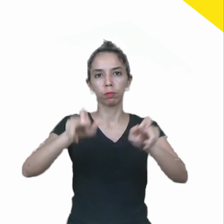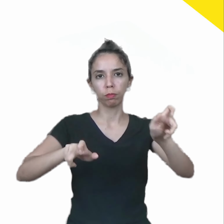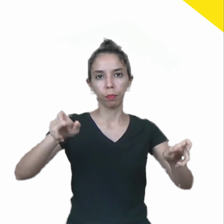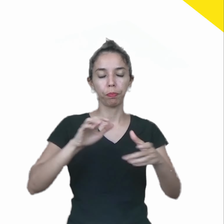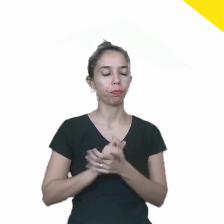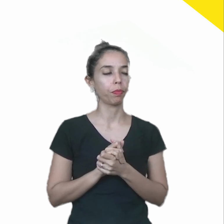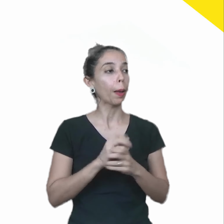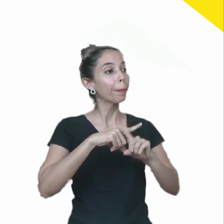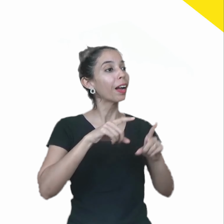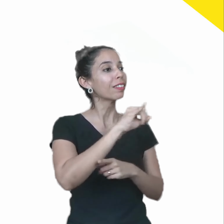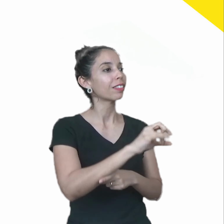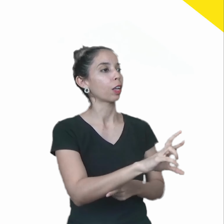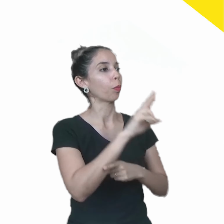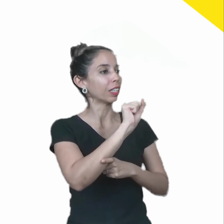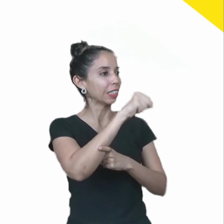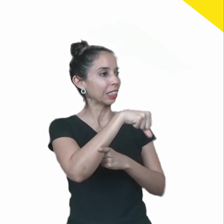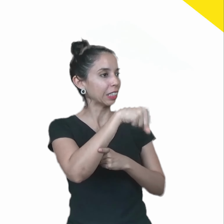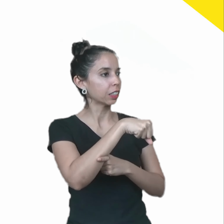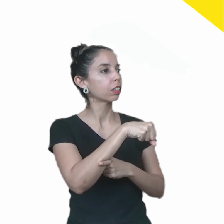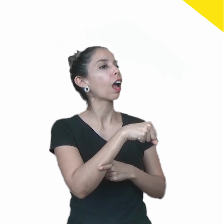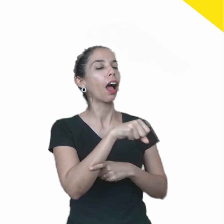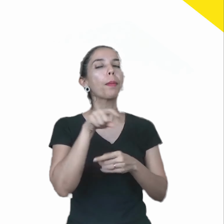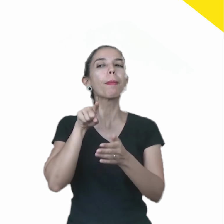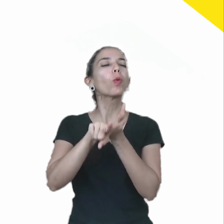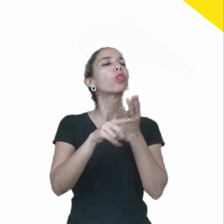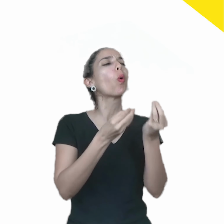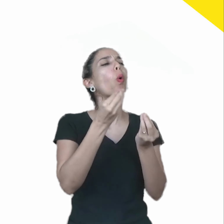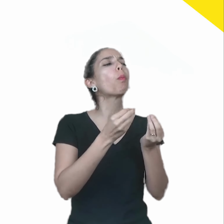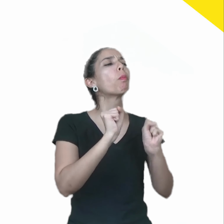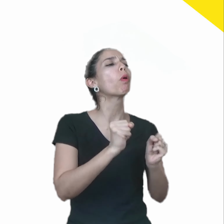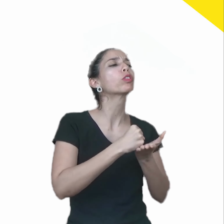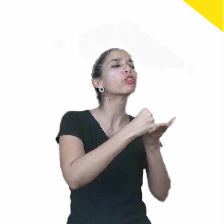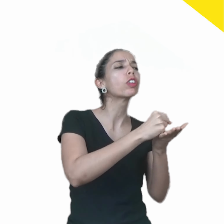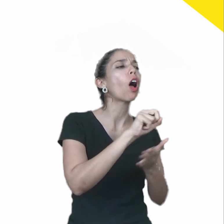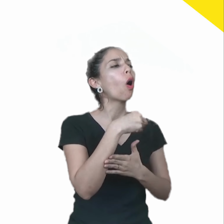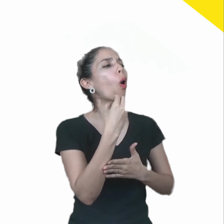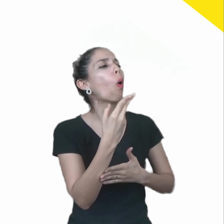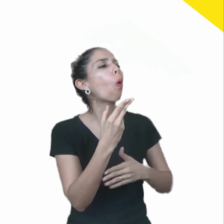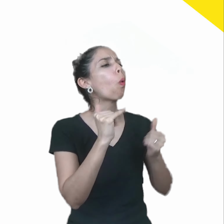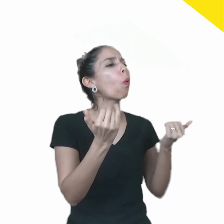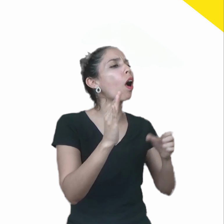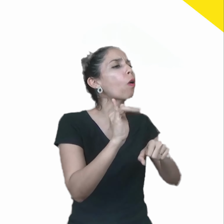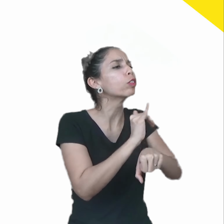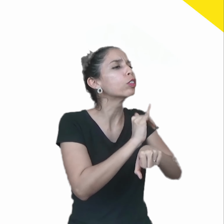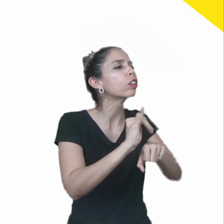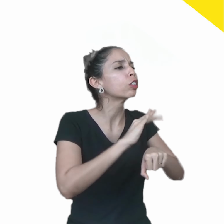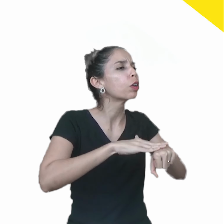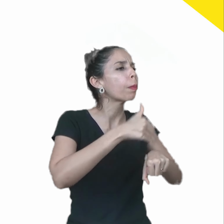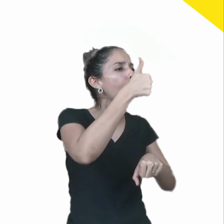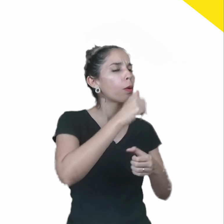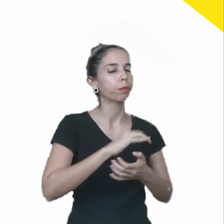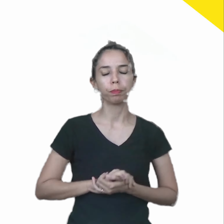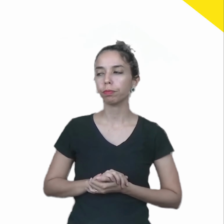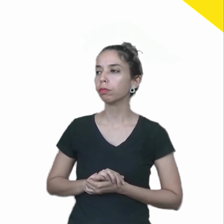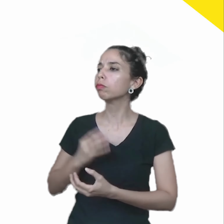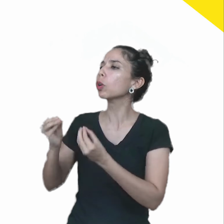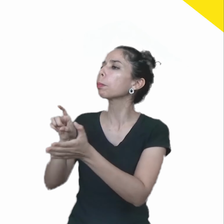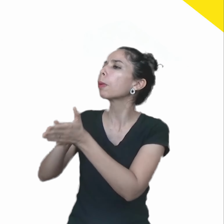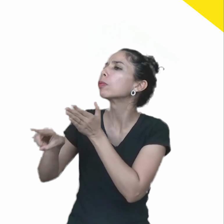corpos Mas se a resposta for sim Pergunte Como posso ajudar? Ou Qual é a melhor maneira de ajudar?